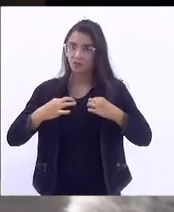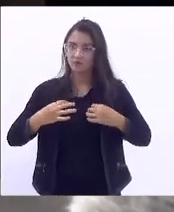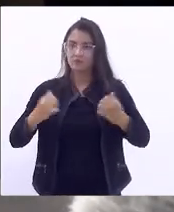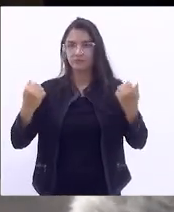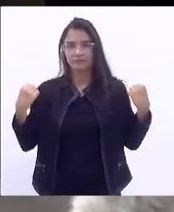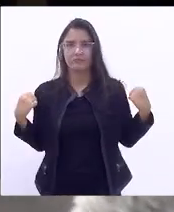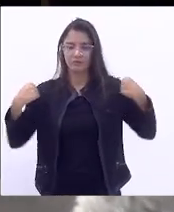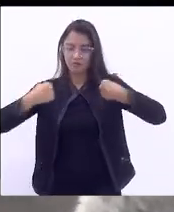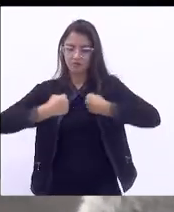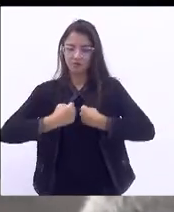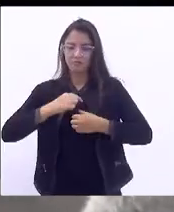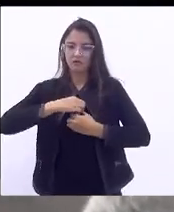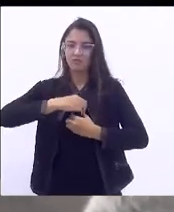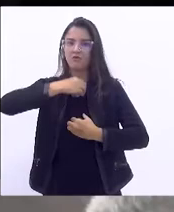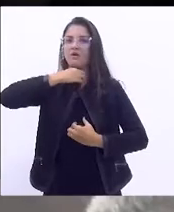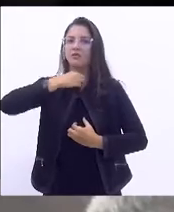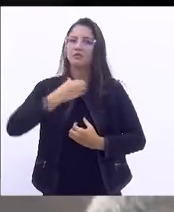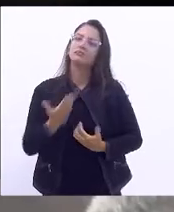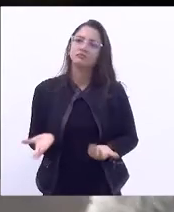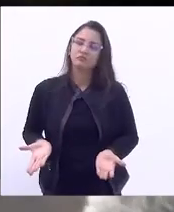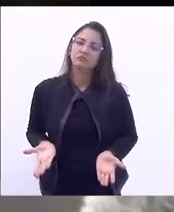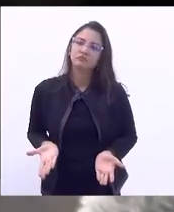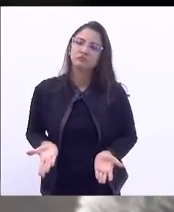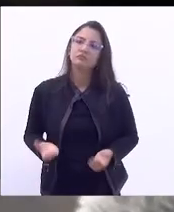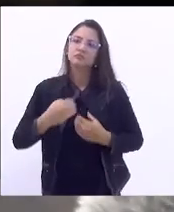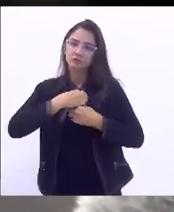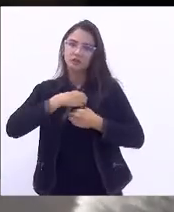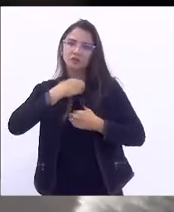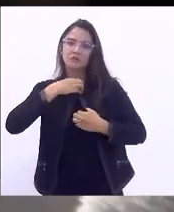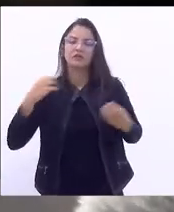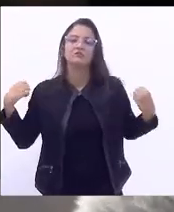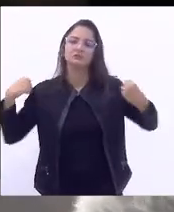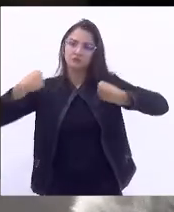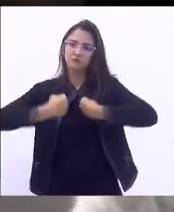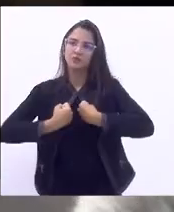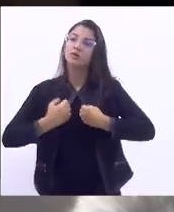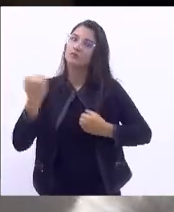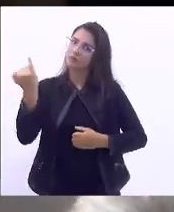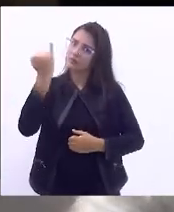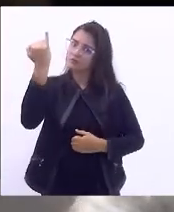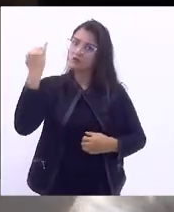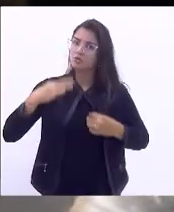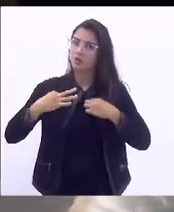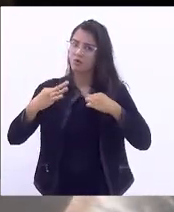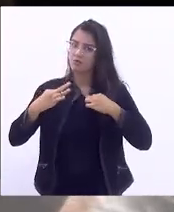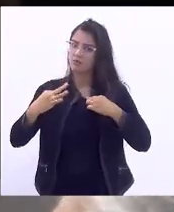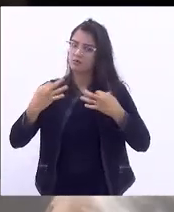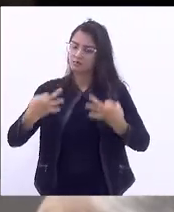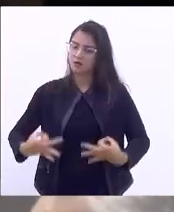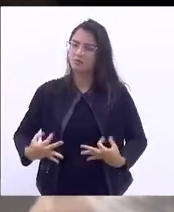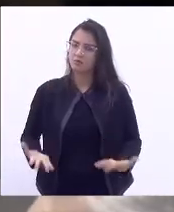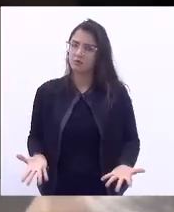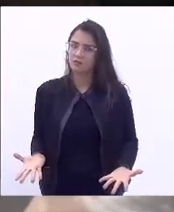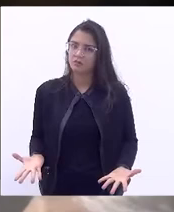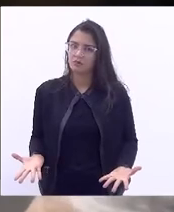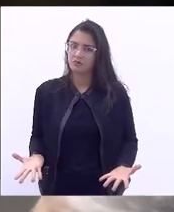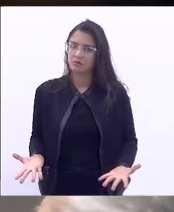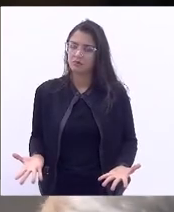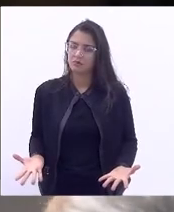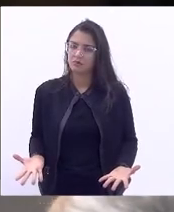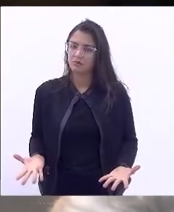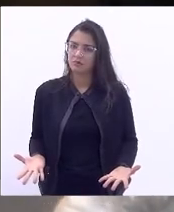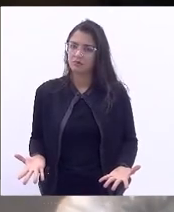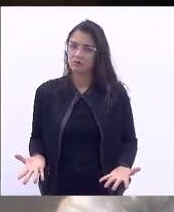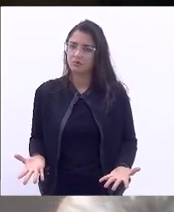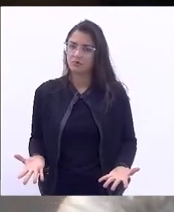paletó e gravata, senhor presidente. Paletó e gravata. Primeira questão de ordem. Aqui,